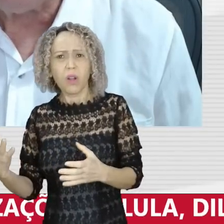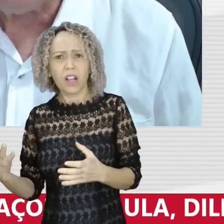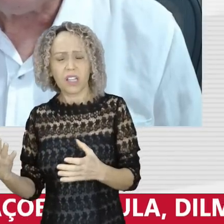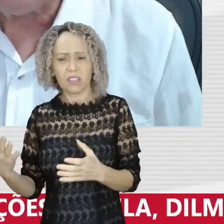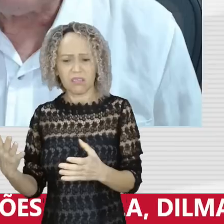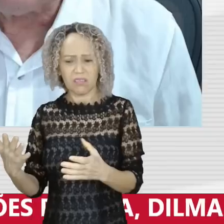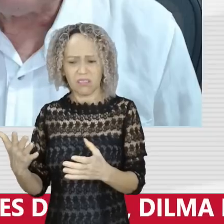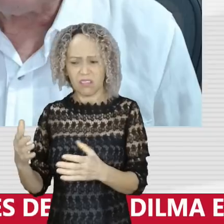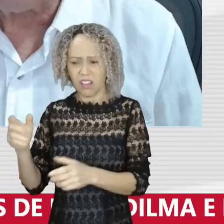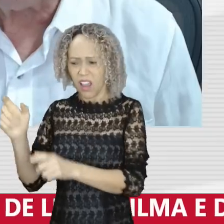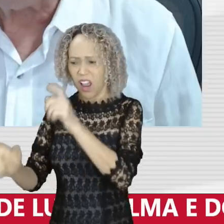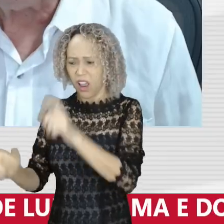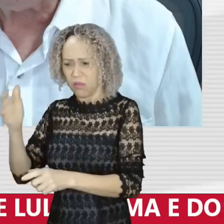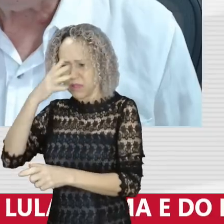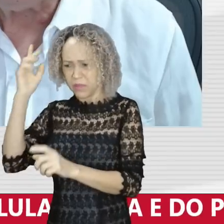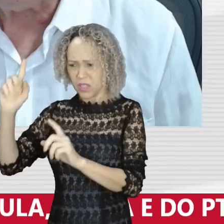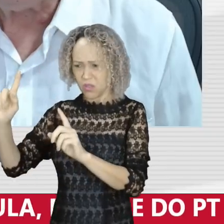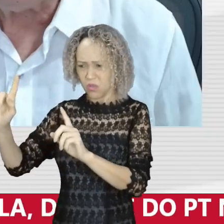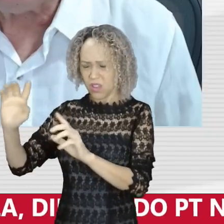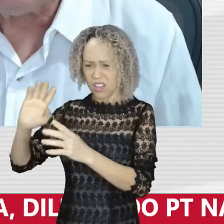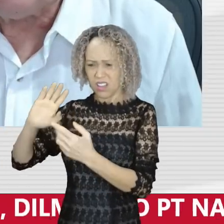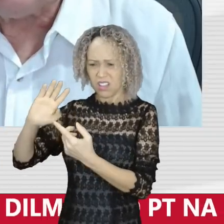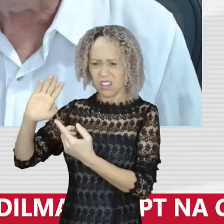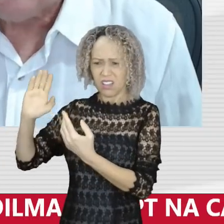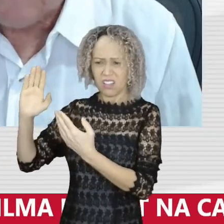ela se torna um ativista.